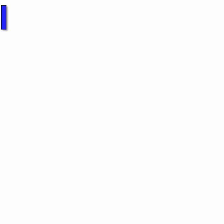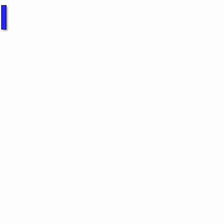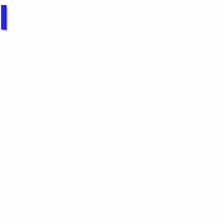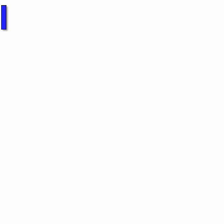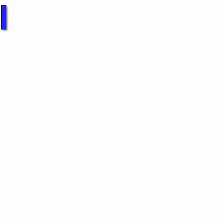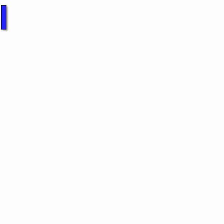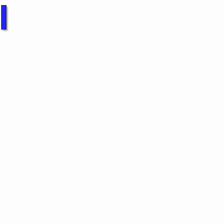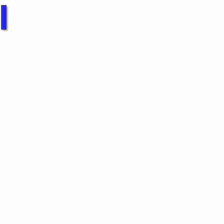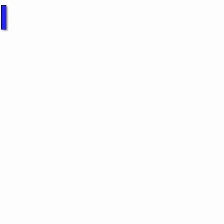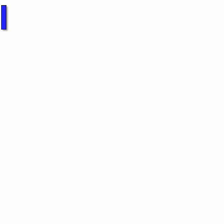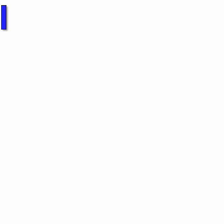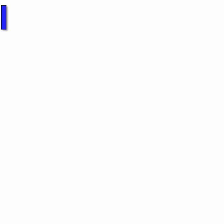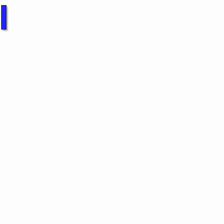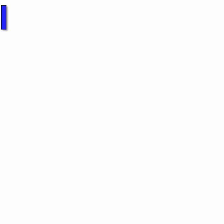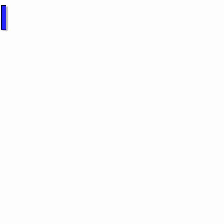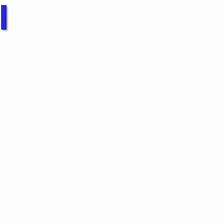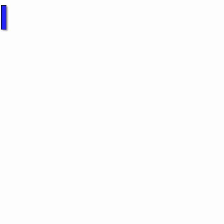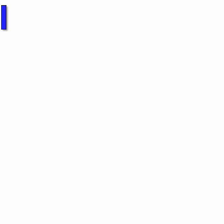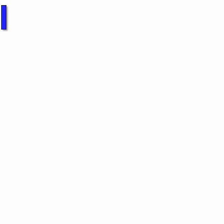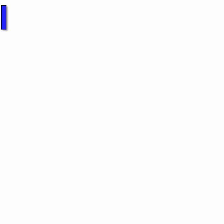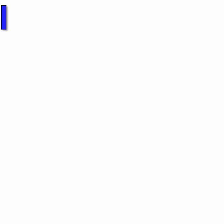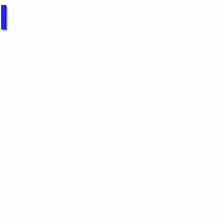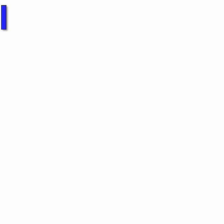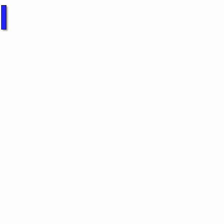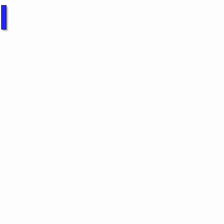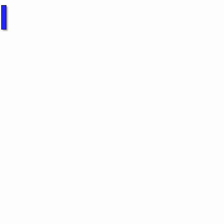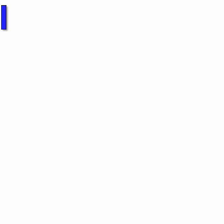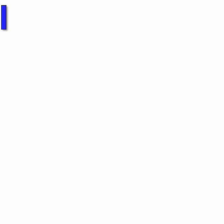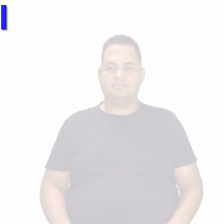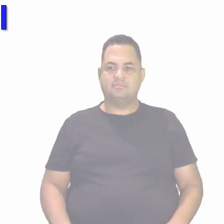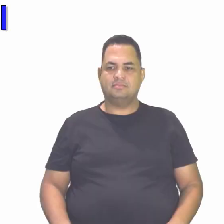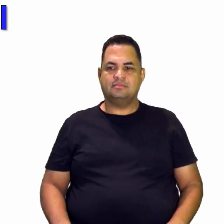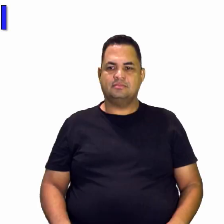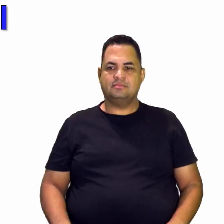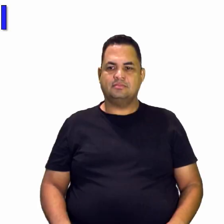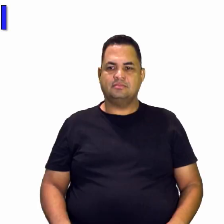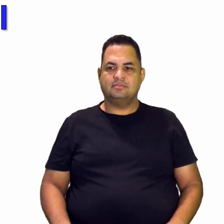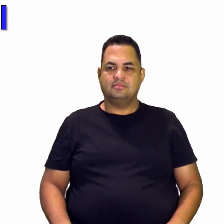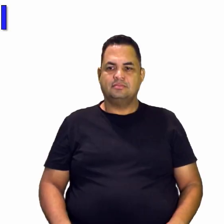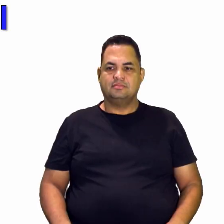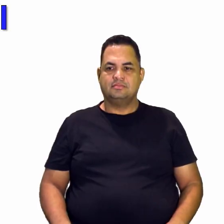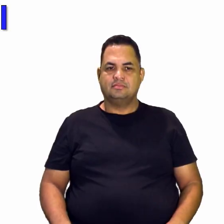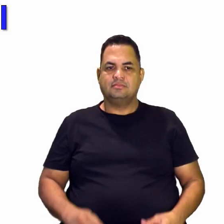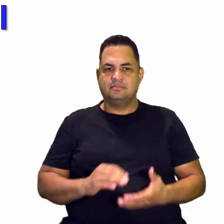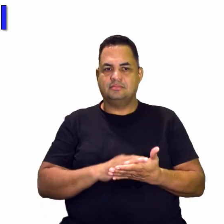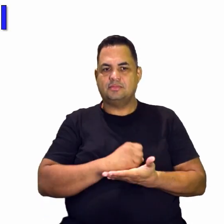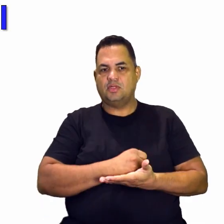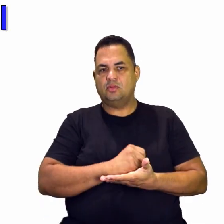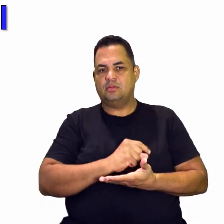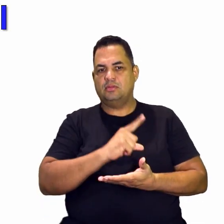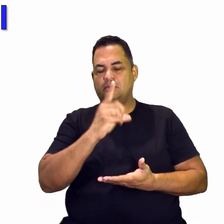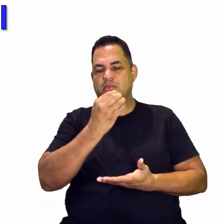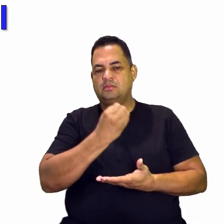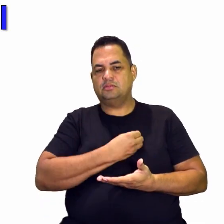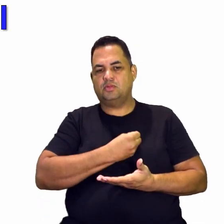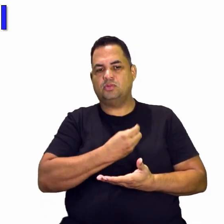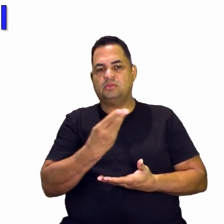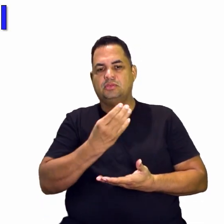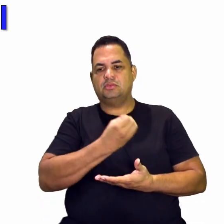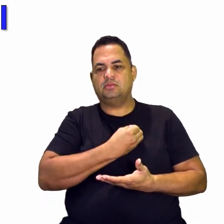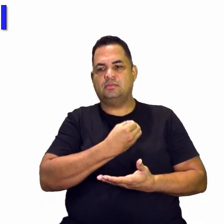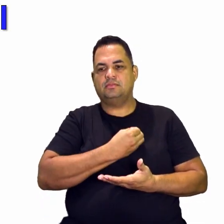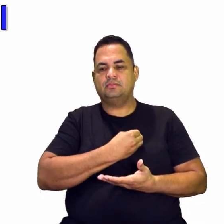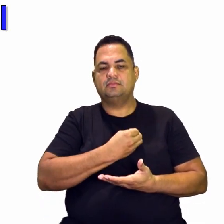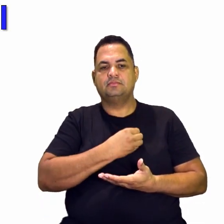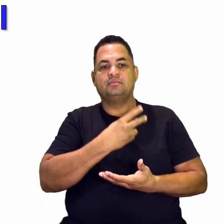vão sofrer mitose, aí vão se transformar em ovogônias. Elas só aumentam a quantidade em número, tá bom?